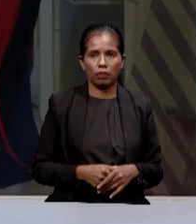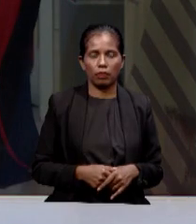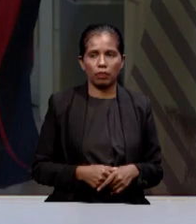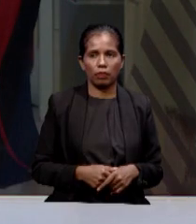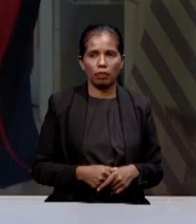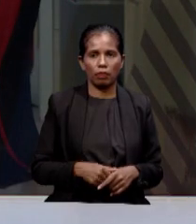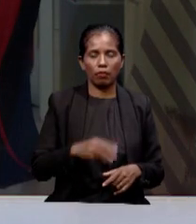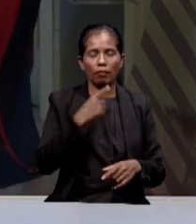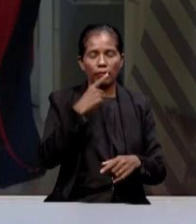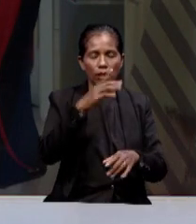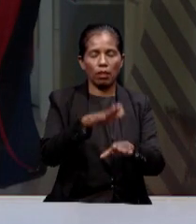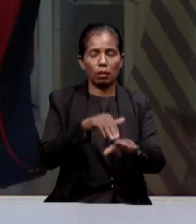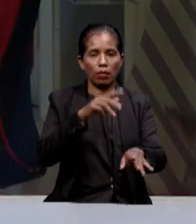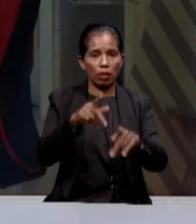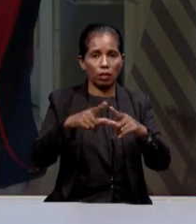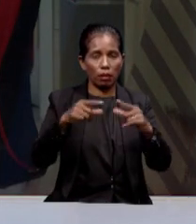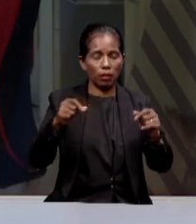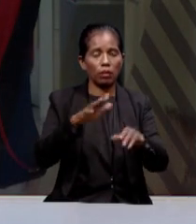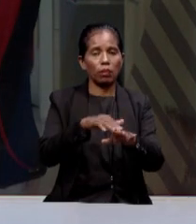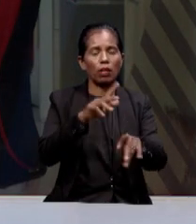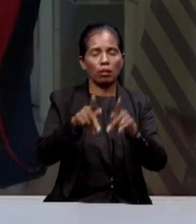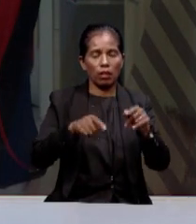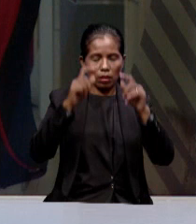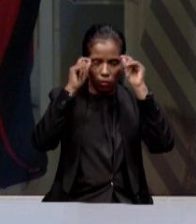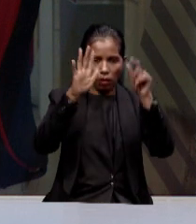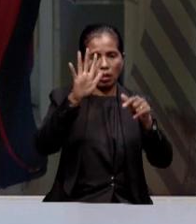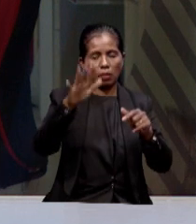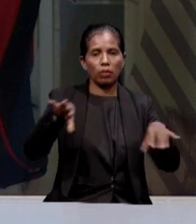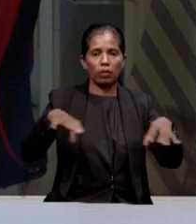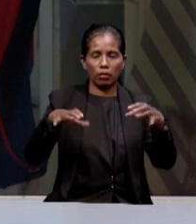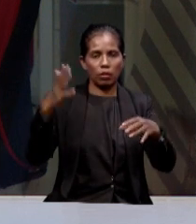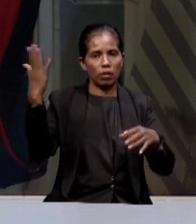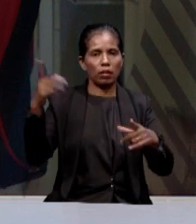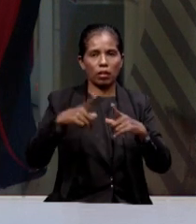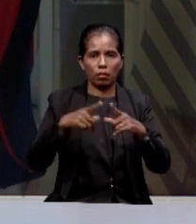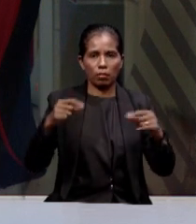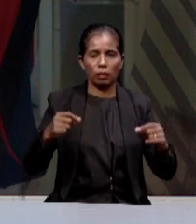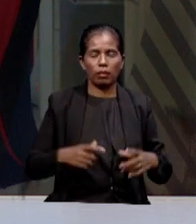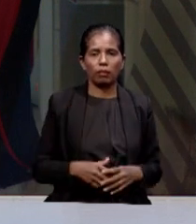Japão se recruta Timor-Leste em Lima para serviço IHA Japão.